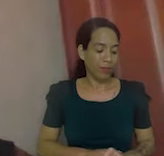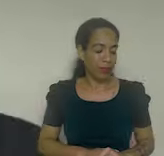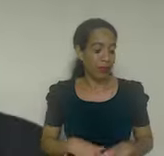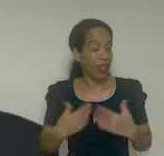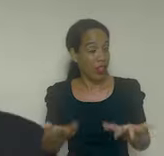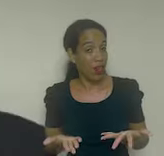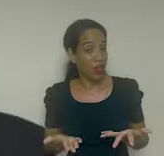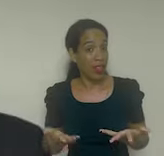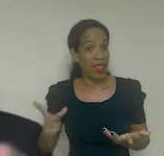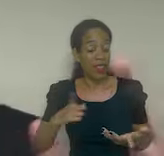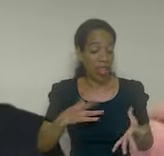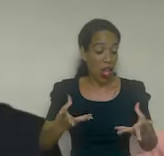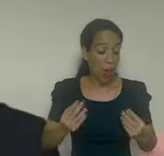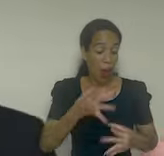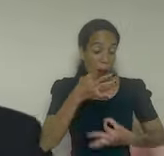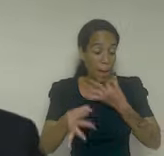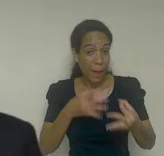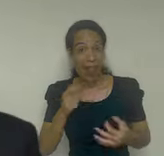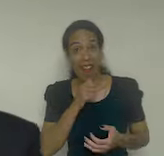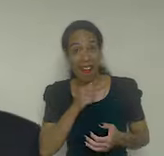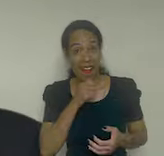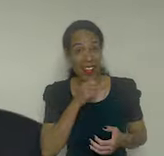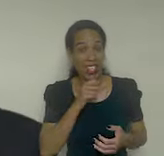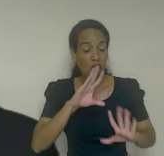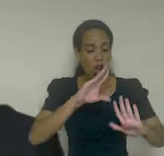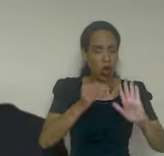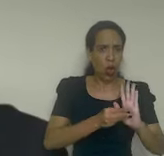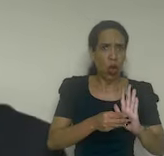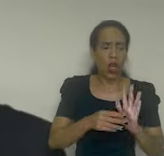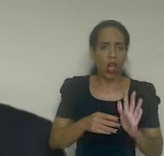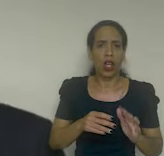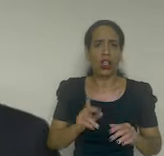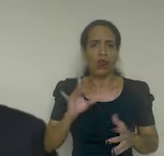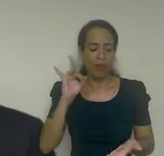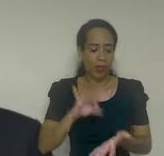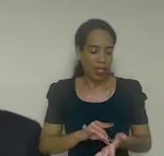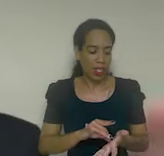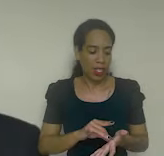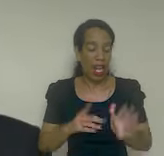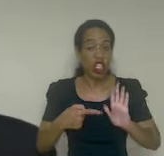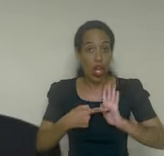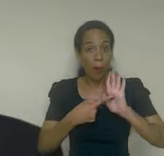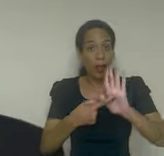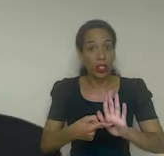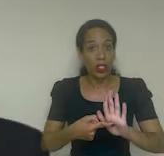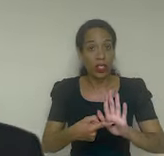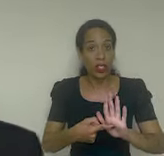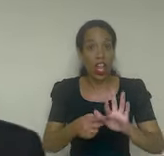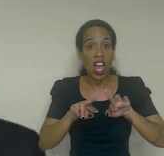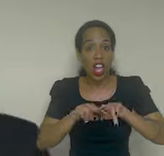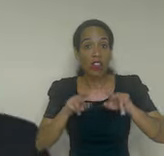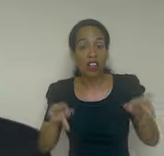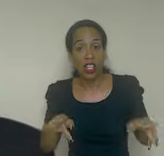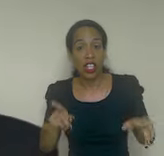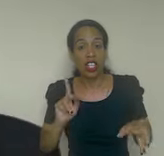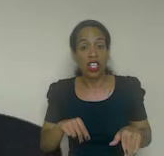Então, assim, quando você tem muitas opiniões, ainda que você também coloque a sua, o fato de você apresentar a